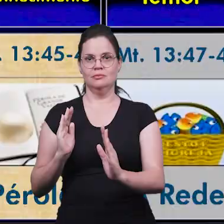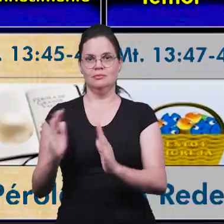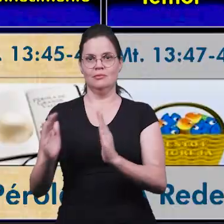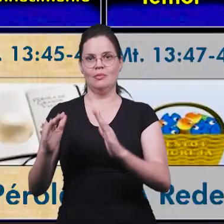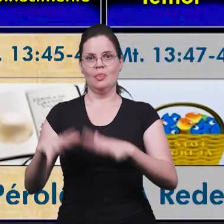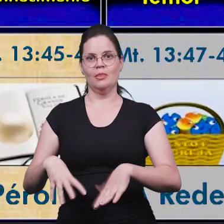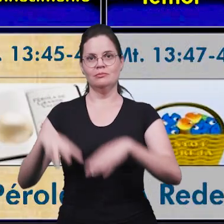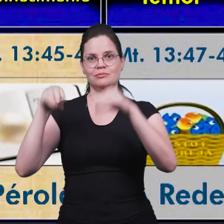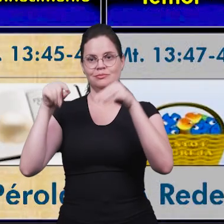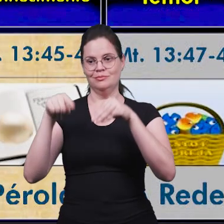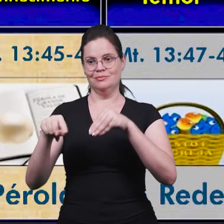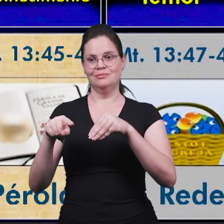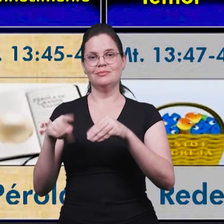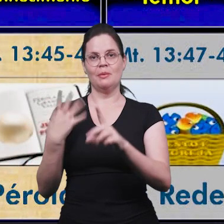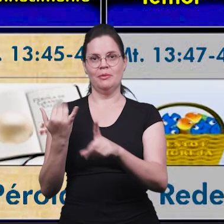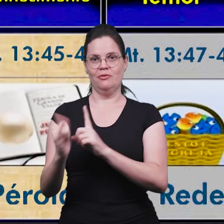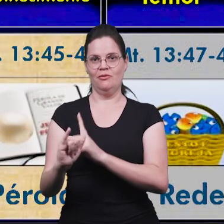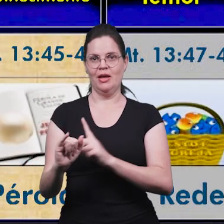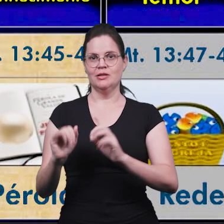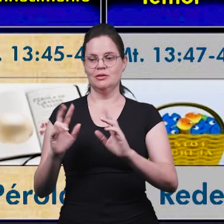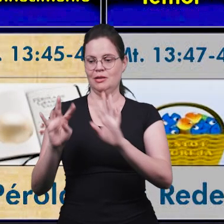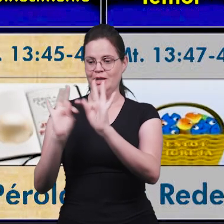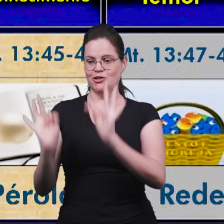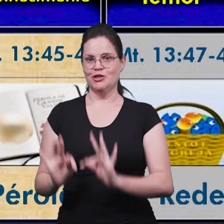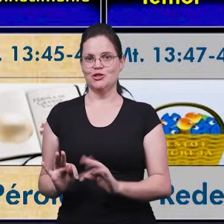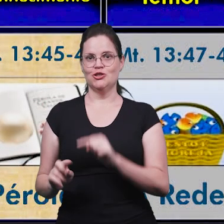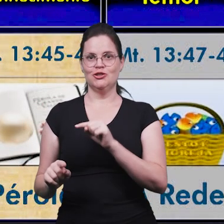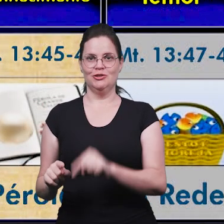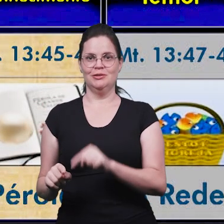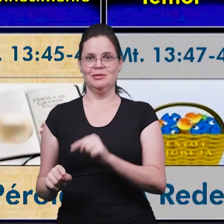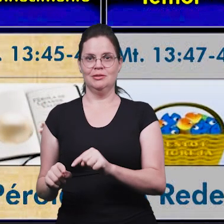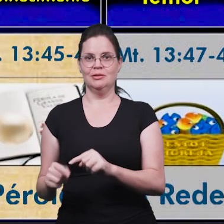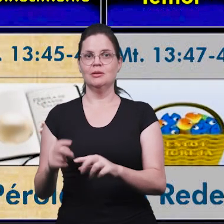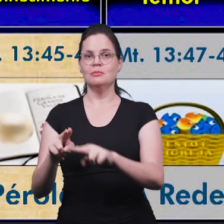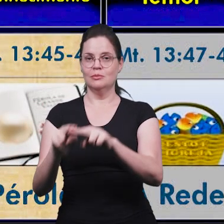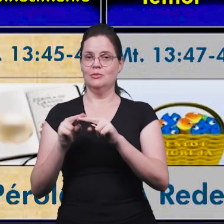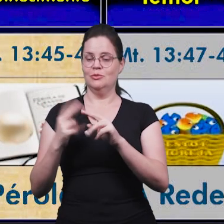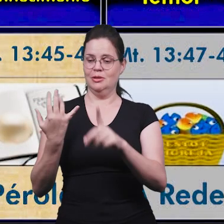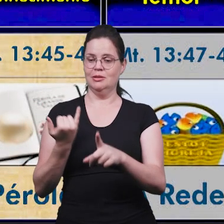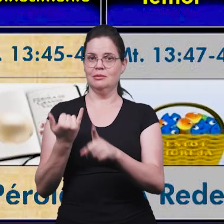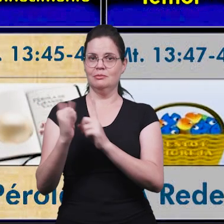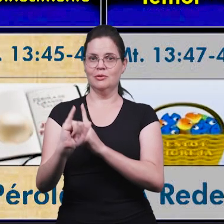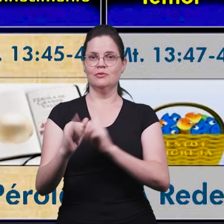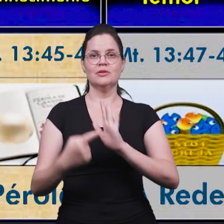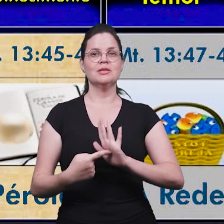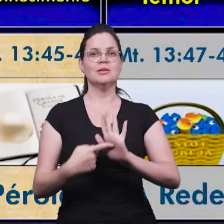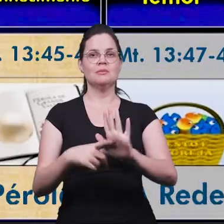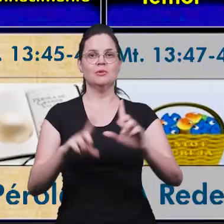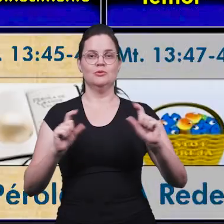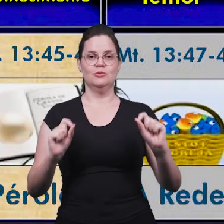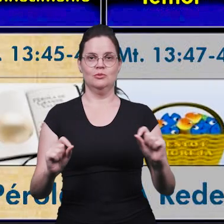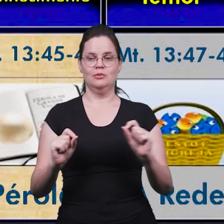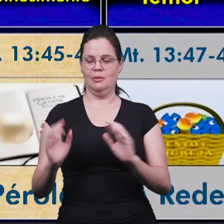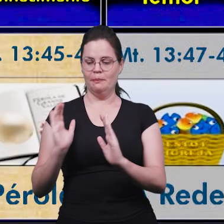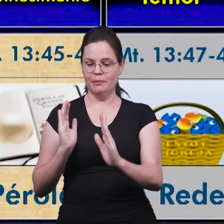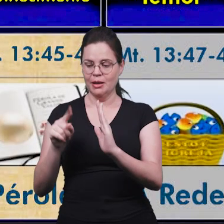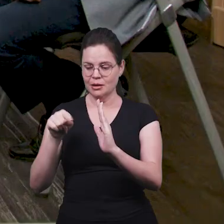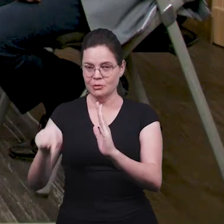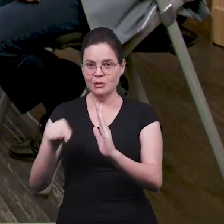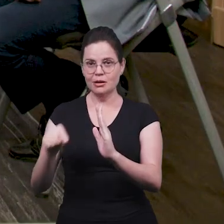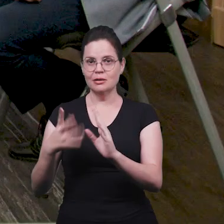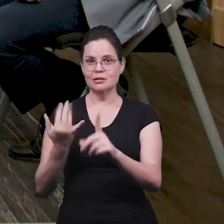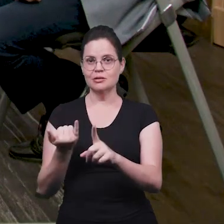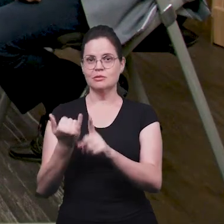nós estamos estudando, que é o período de Tiatira. Então a profecia, ela fala que esse período